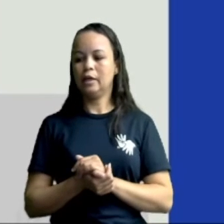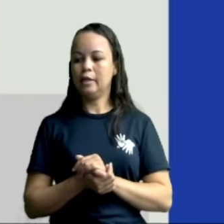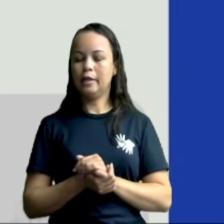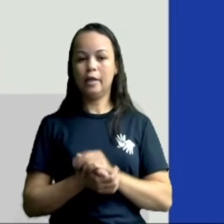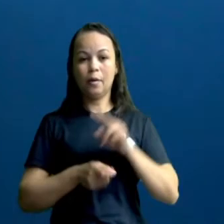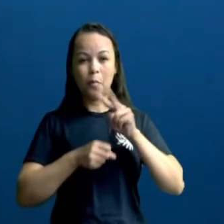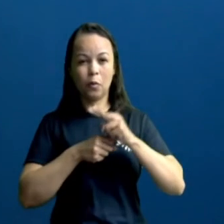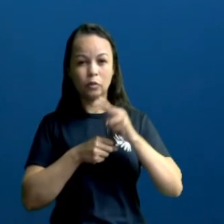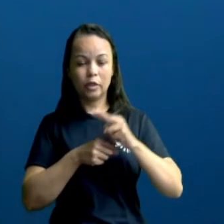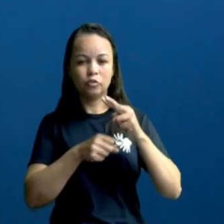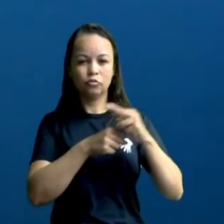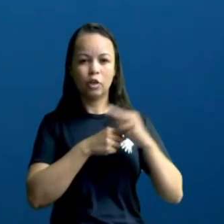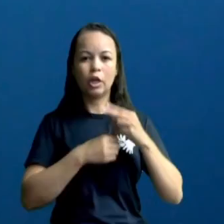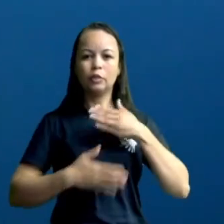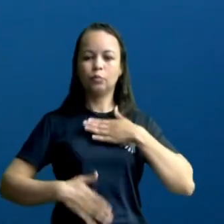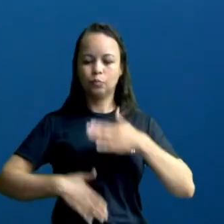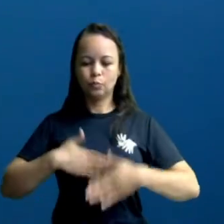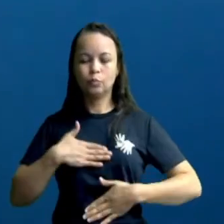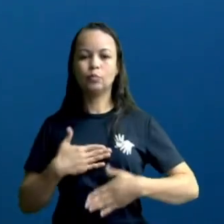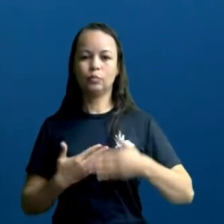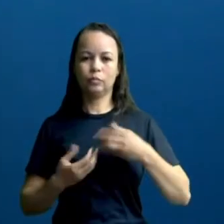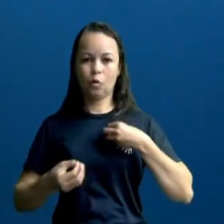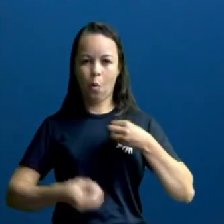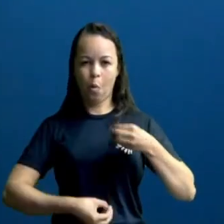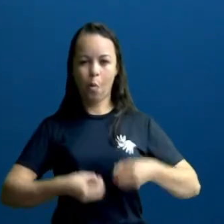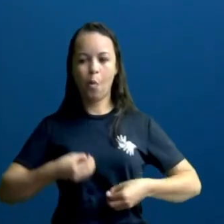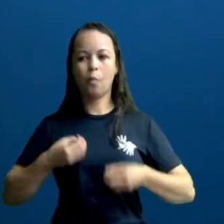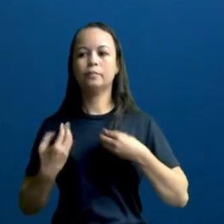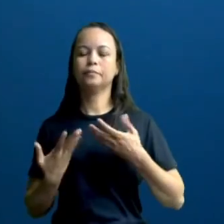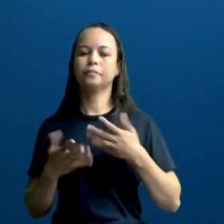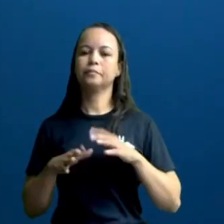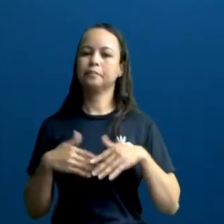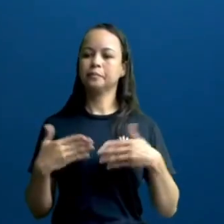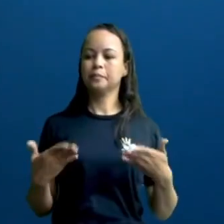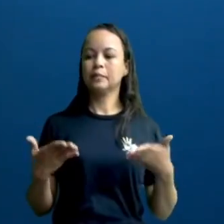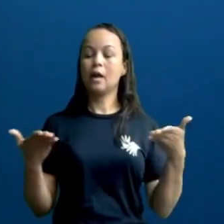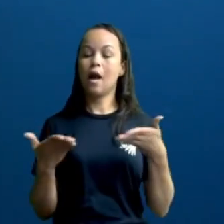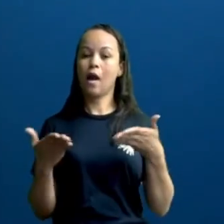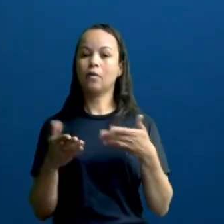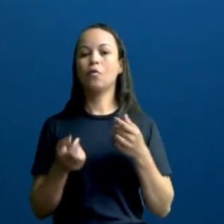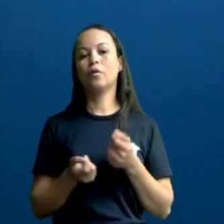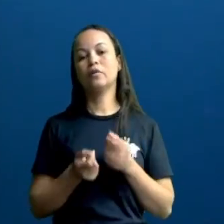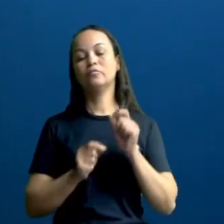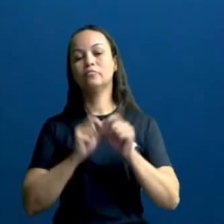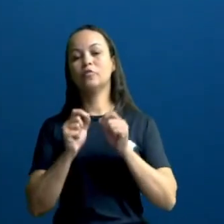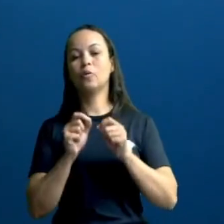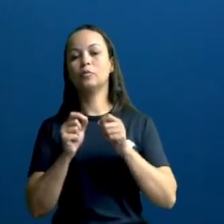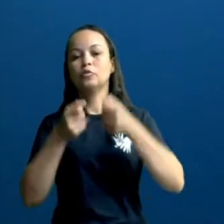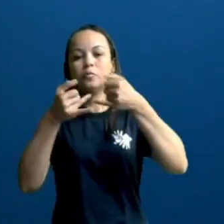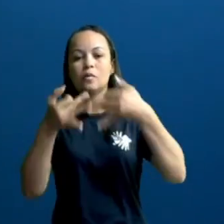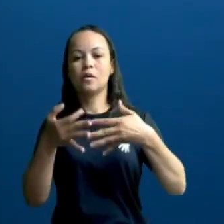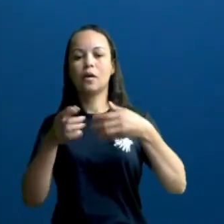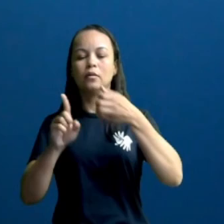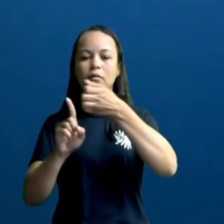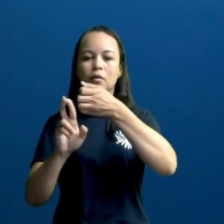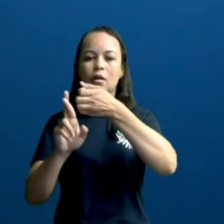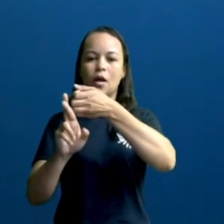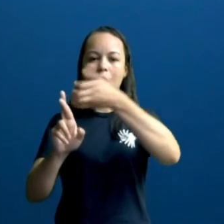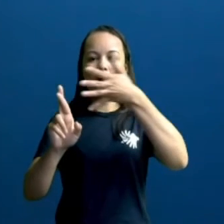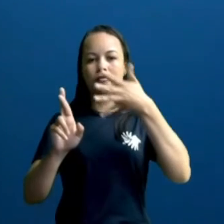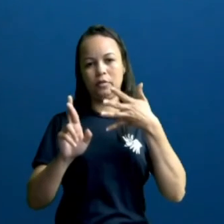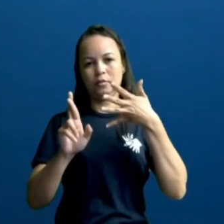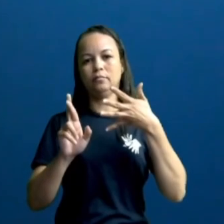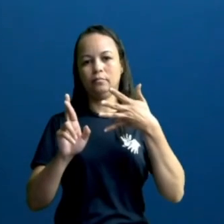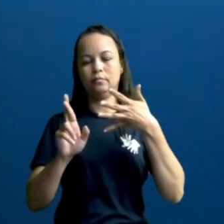organismo. Então, dito tudo isso, vamos agora para os nossos referências, ou nossas referências bibliográficas,